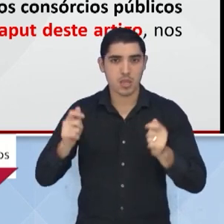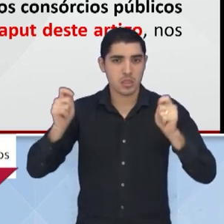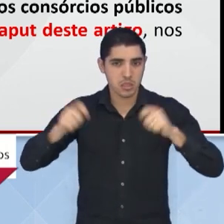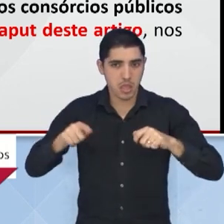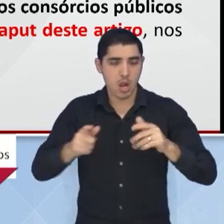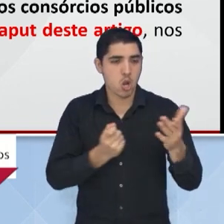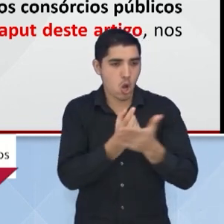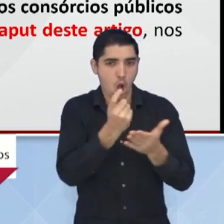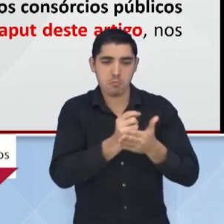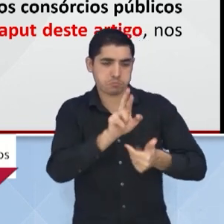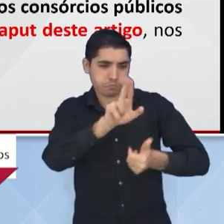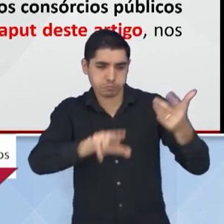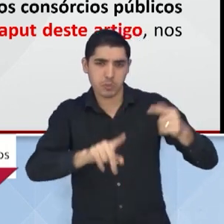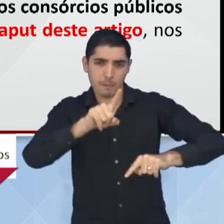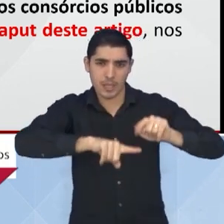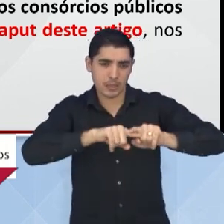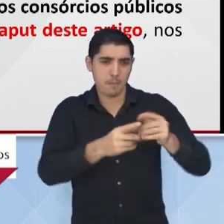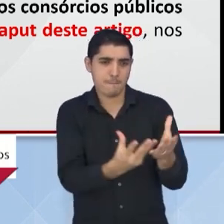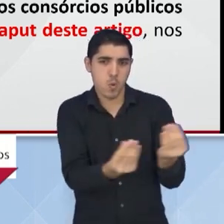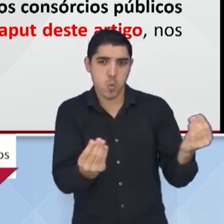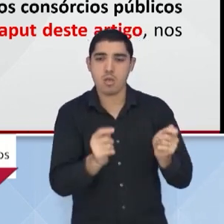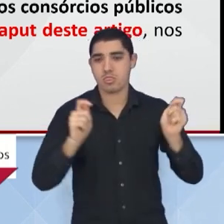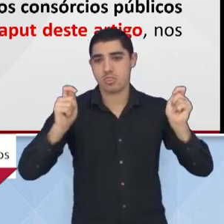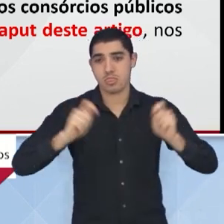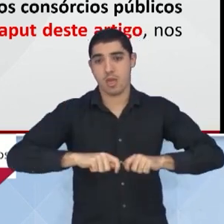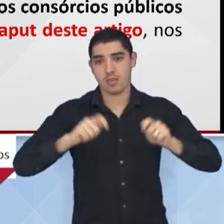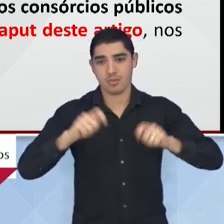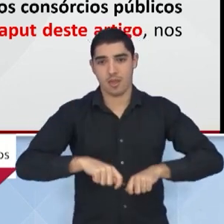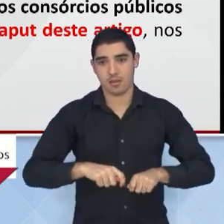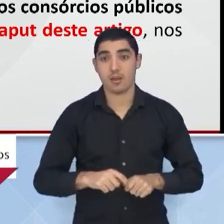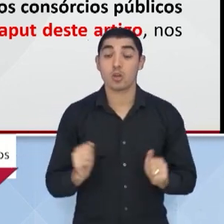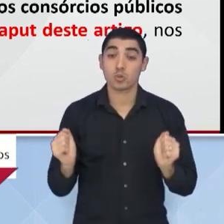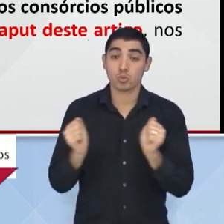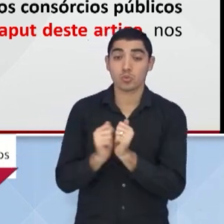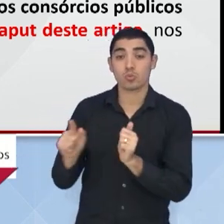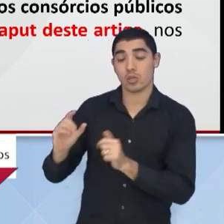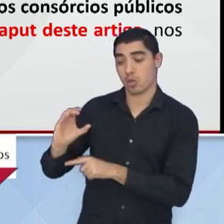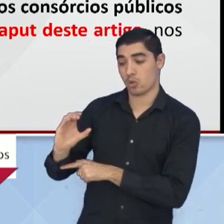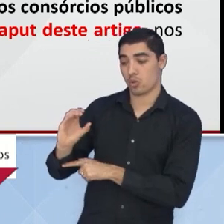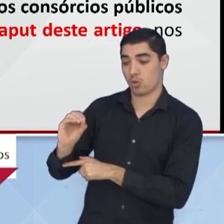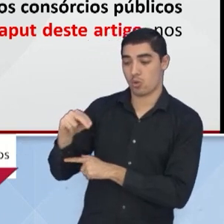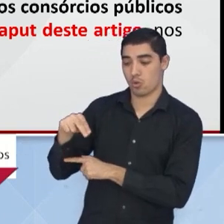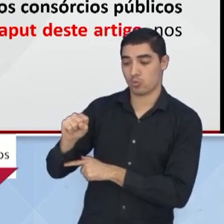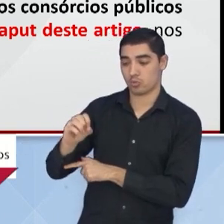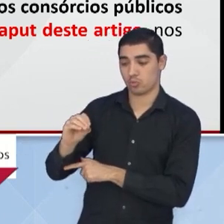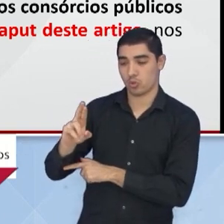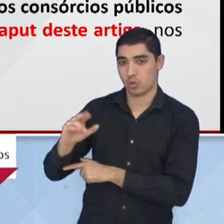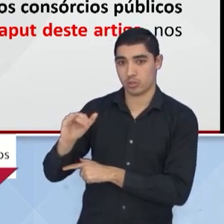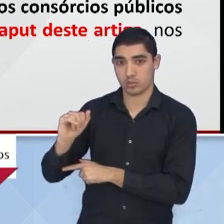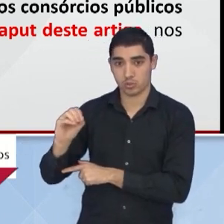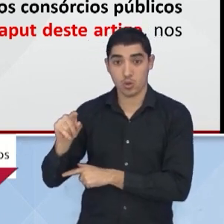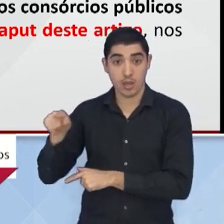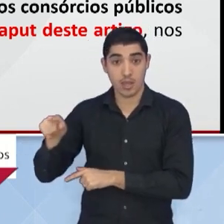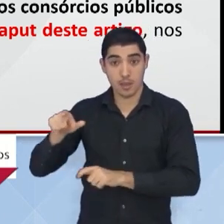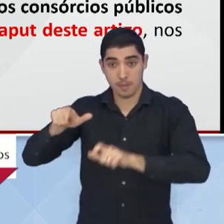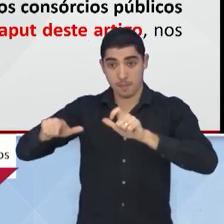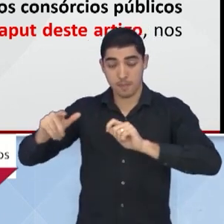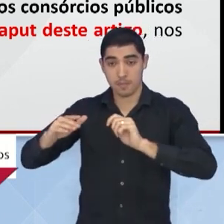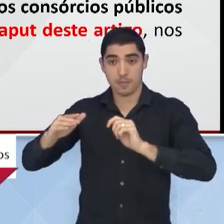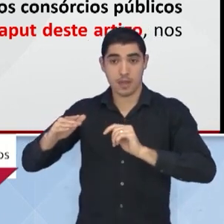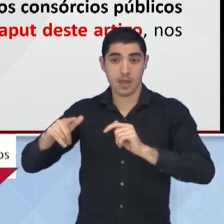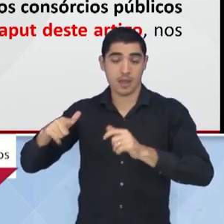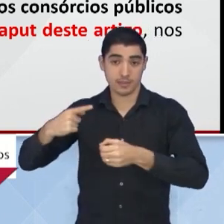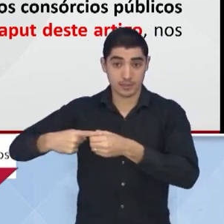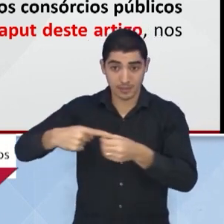grande escala Então essa aqui é uma possibilidade junto com a possibilidade dos consórcios também né municípios até 10 até 10.000 habitantes serão